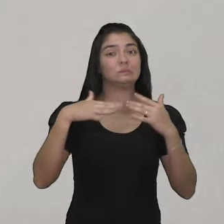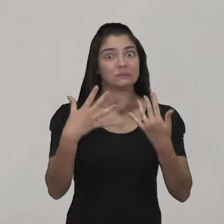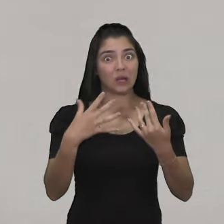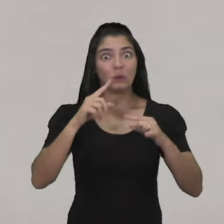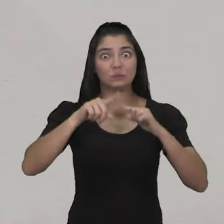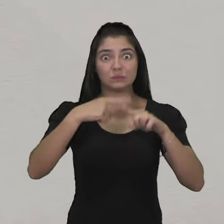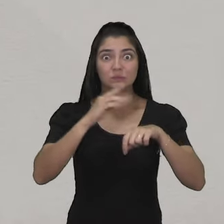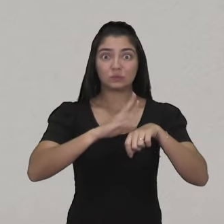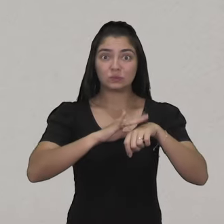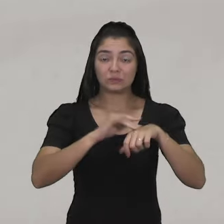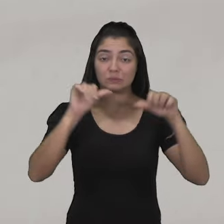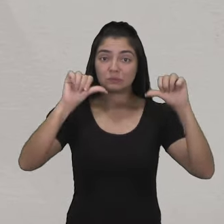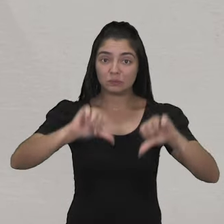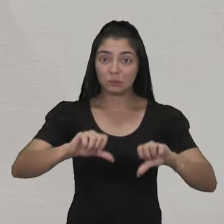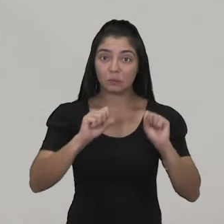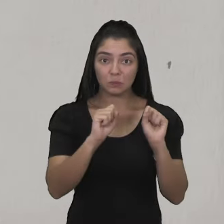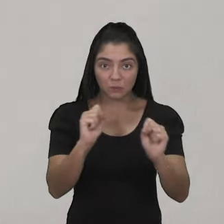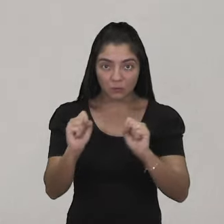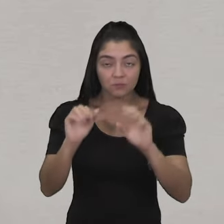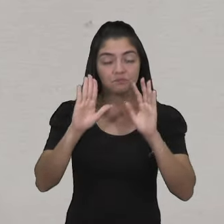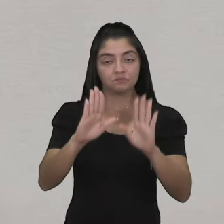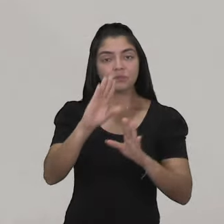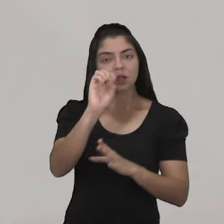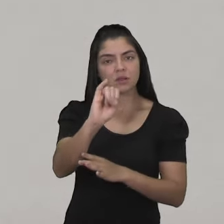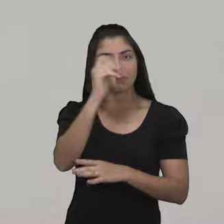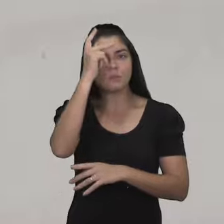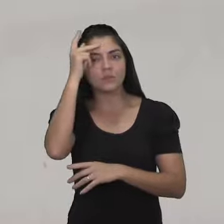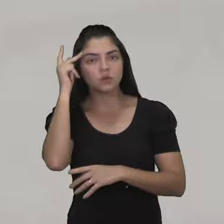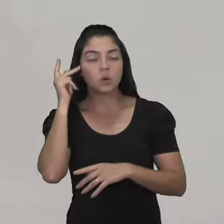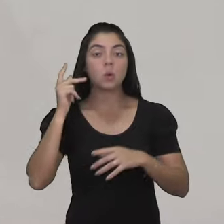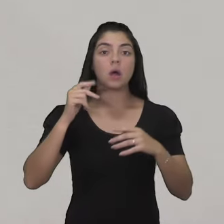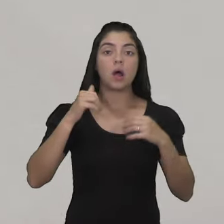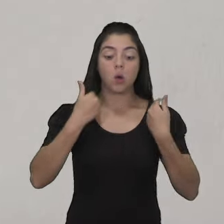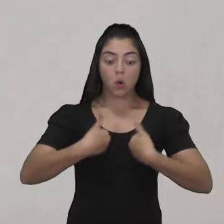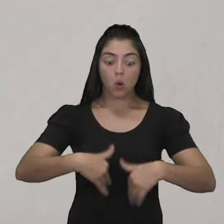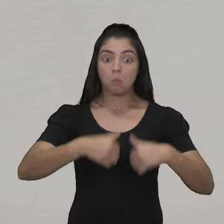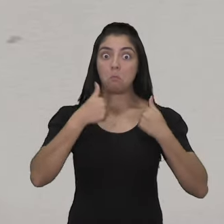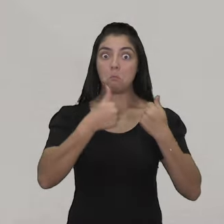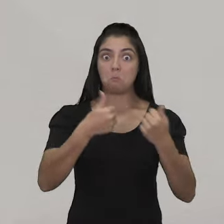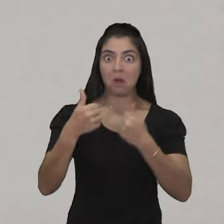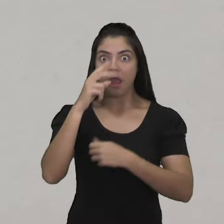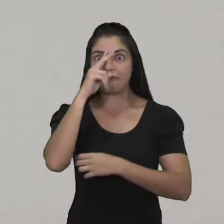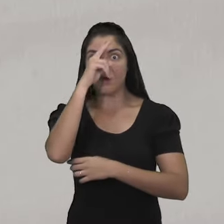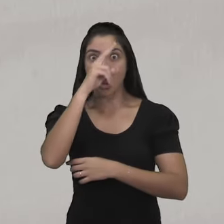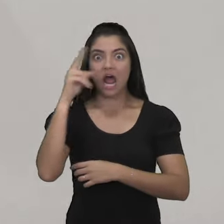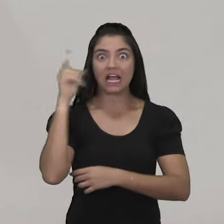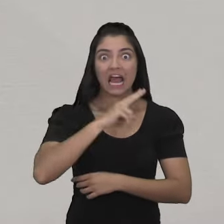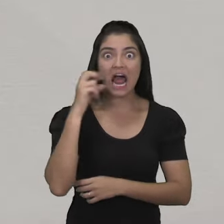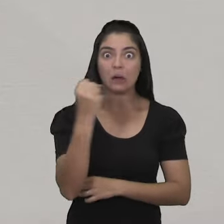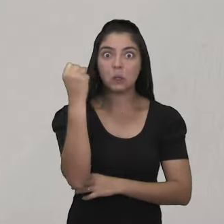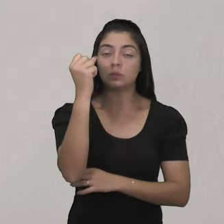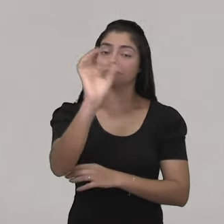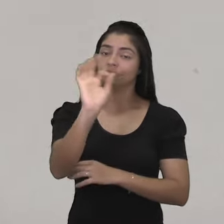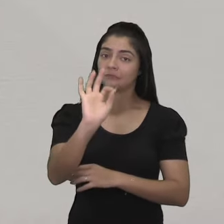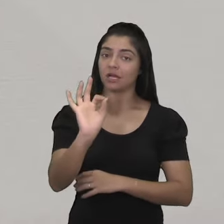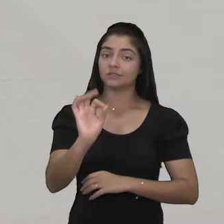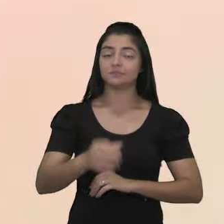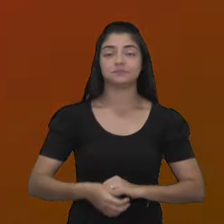agressivas. O indivíduo com uma imunidade bem estabelecida, o quadro tende a ser menos agressivo e